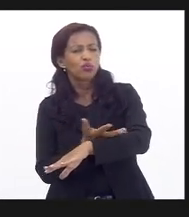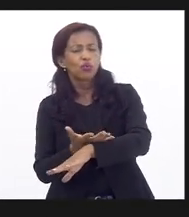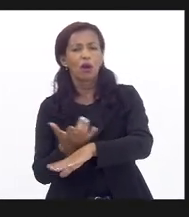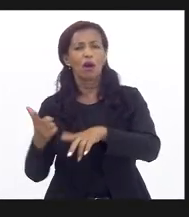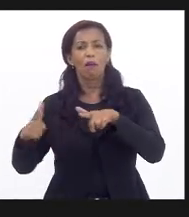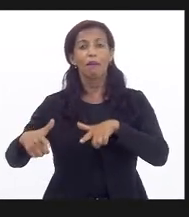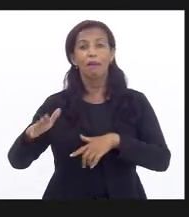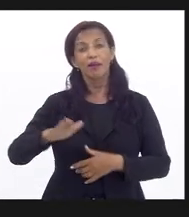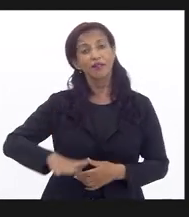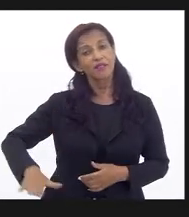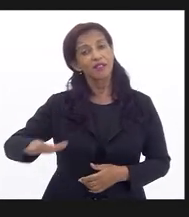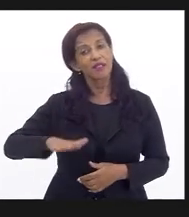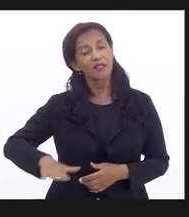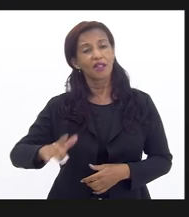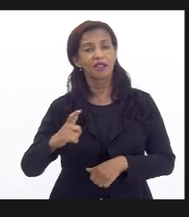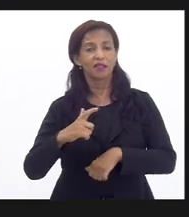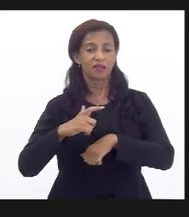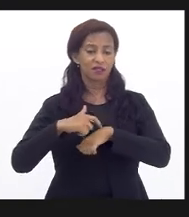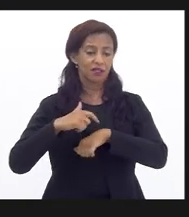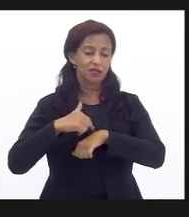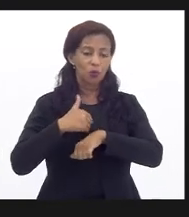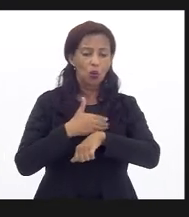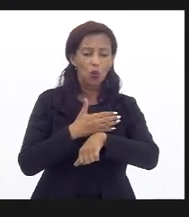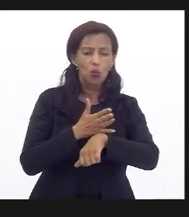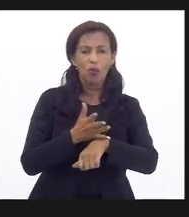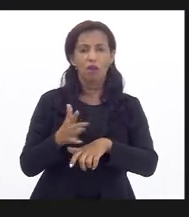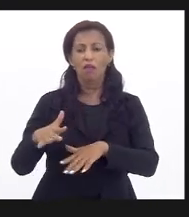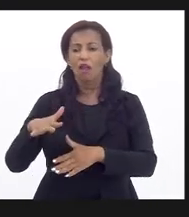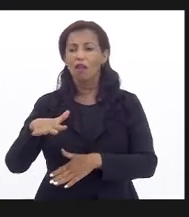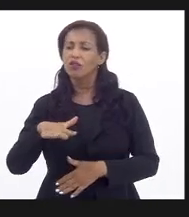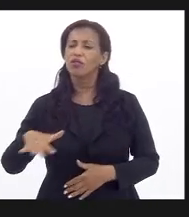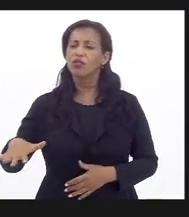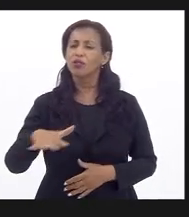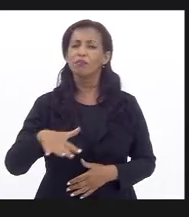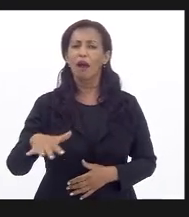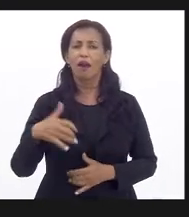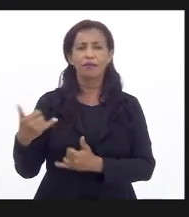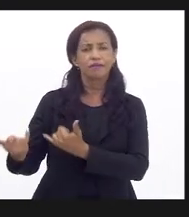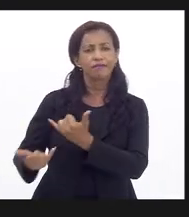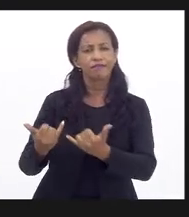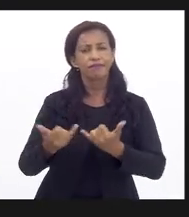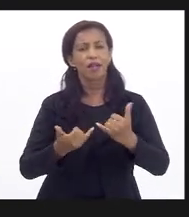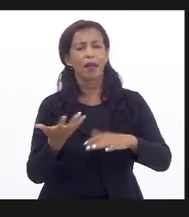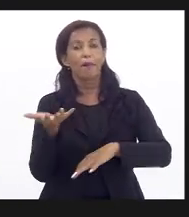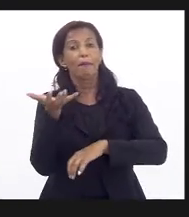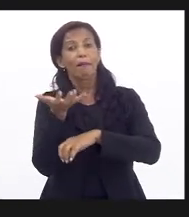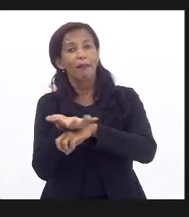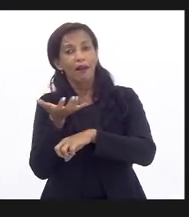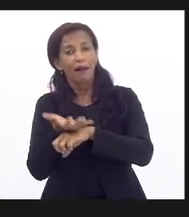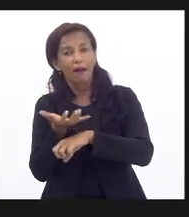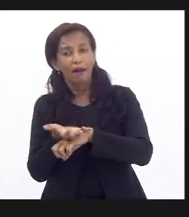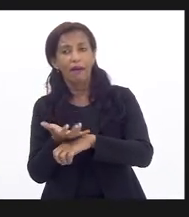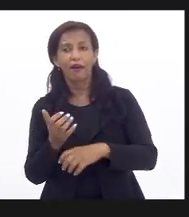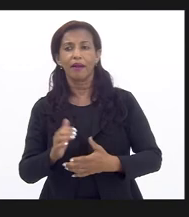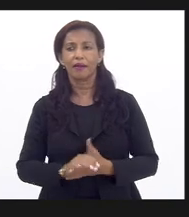Nessa fase, que se tratam de espaços recreativos, como praças.